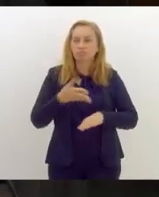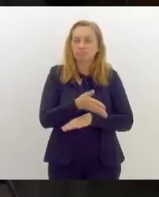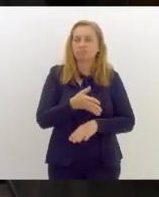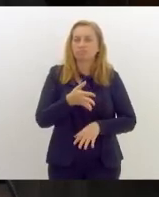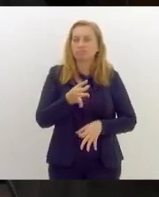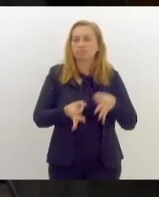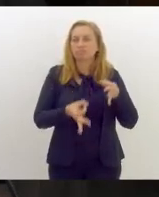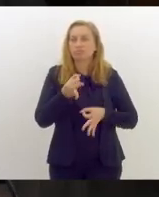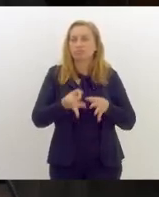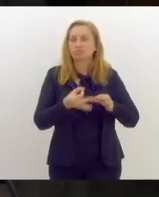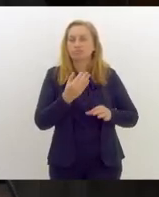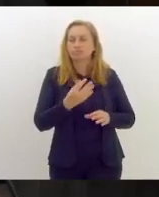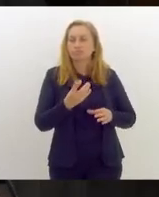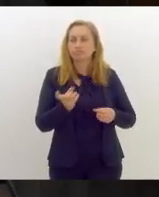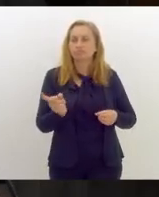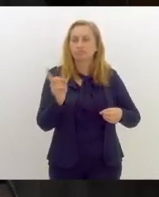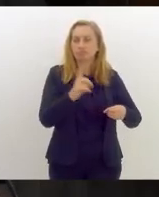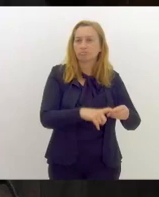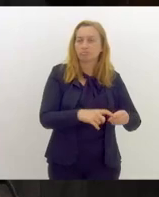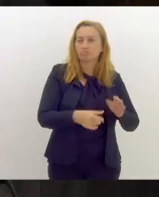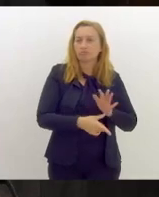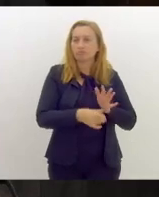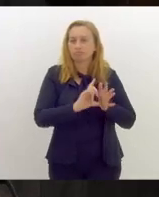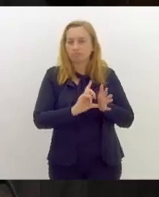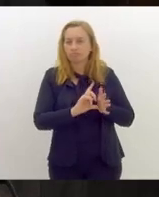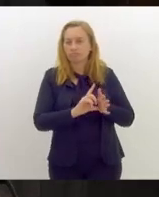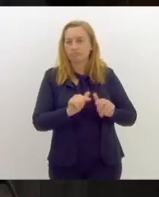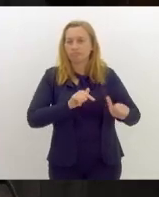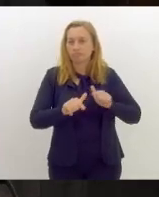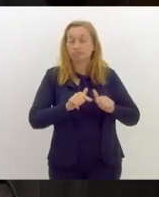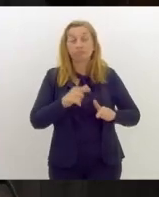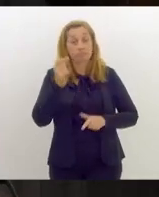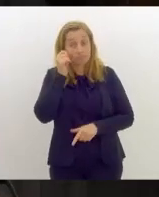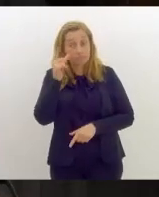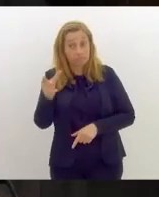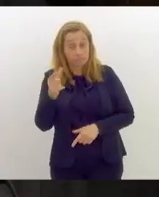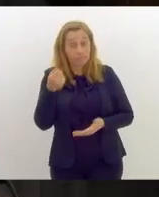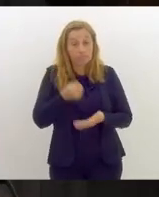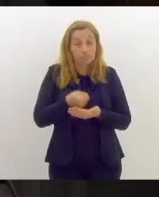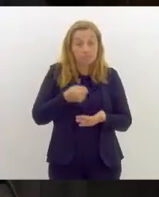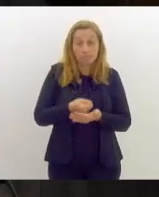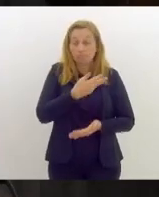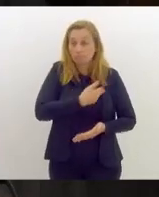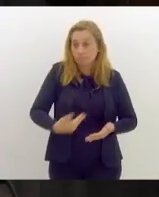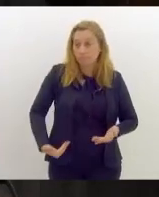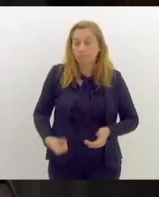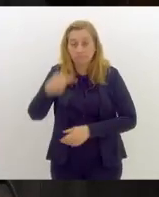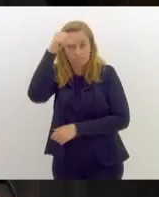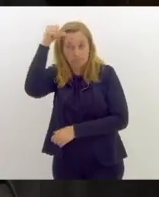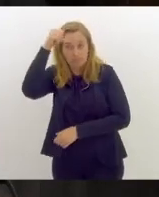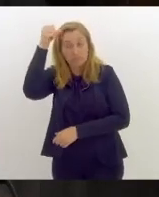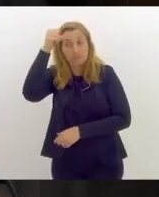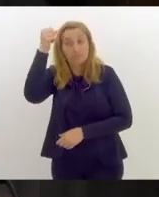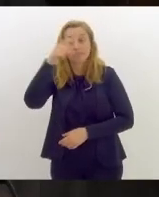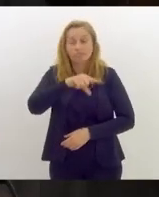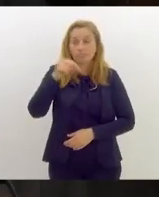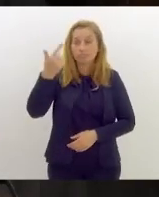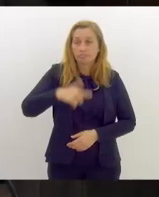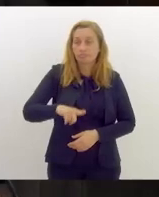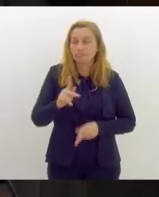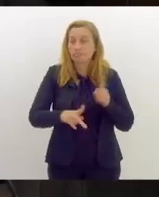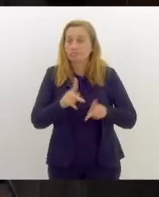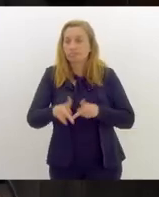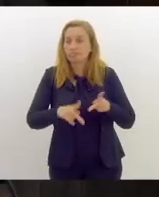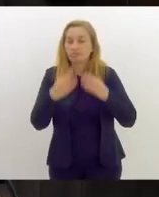para tentar devolver a concessão antes do tempo então é bom alertar que é preciso cobrar do governador Cláudio Castro Governador eleito que ele